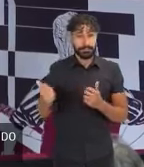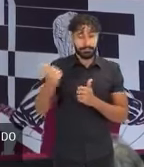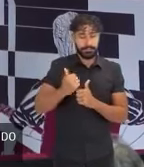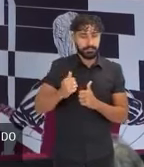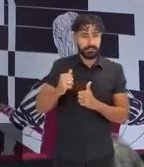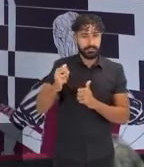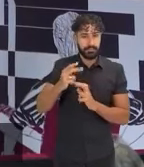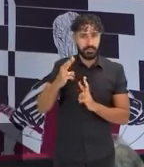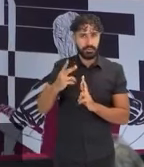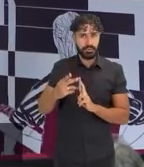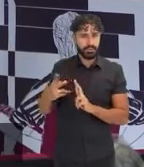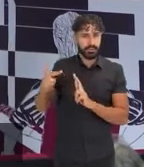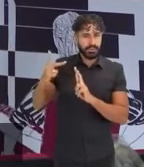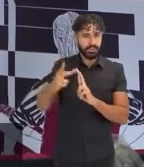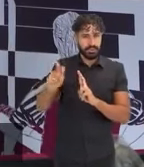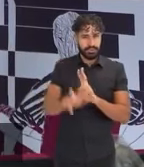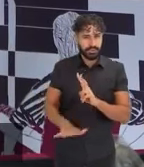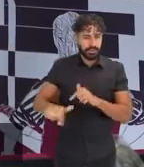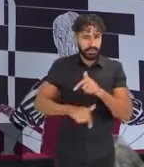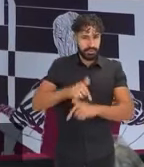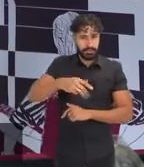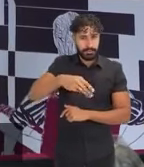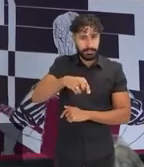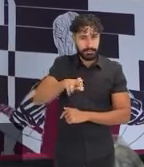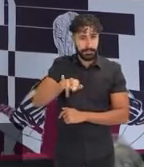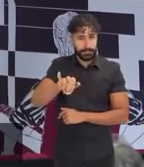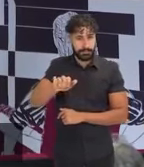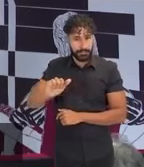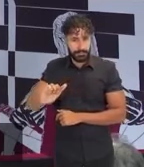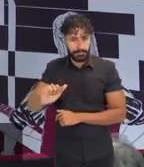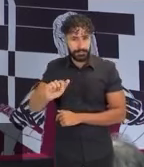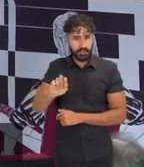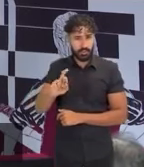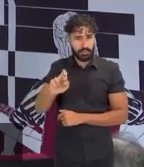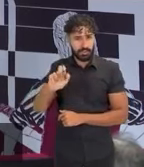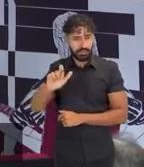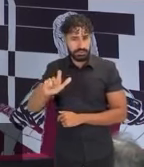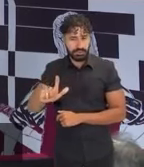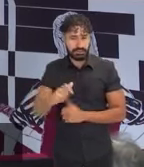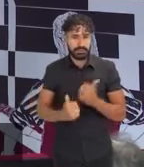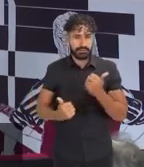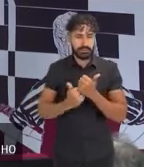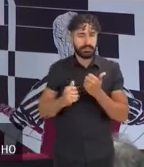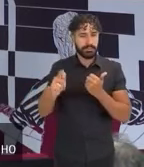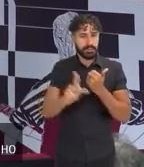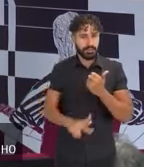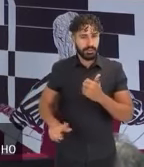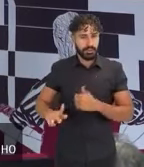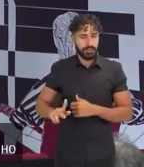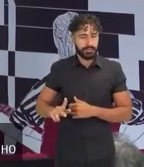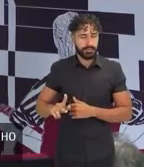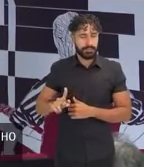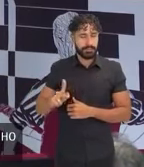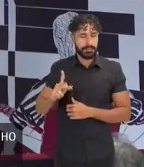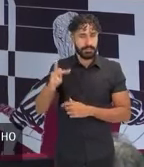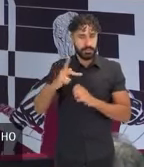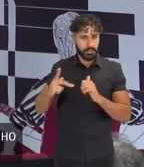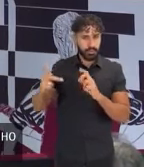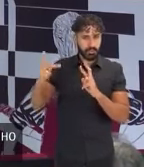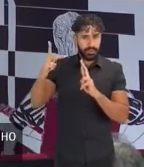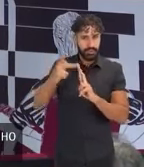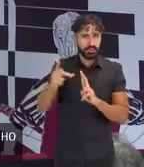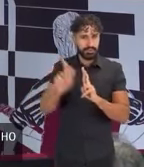Vice-Procuradora-Geral do Trabalho, Maria Aparecida Gugel, o Subprocurador-Geral do Trabalho, Francisco Gerson